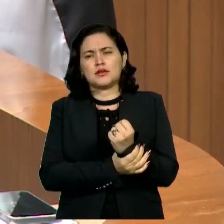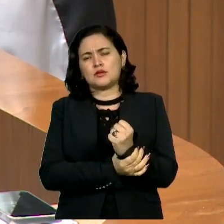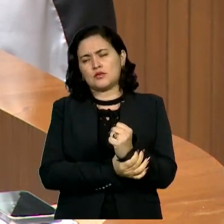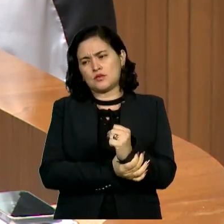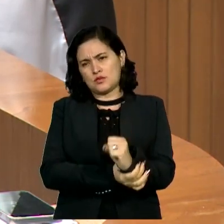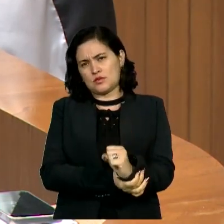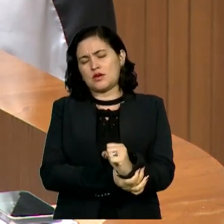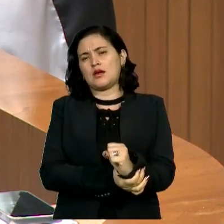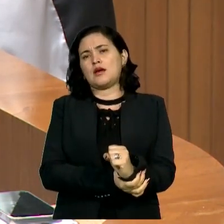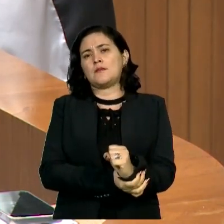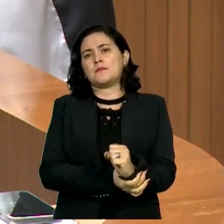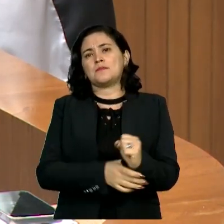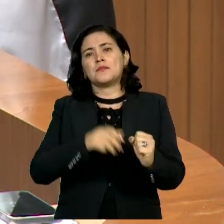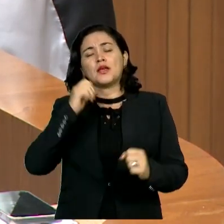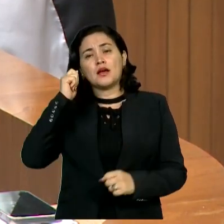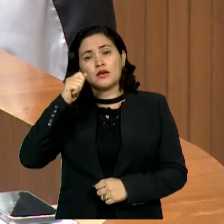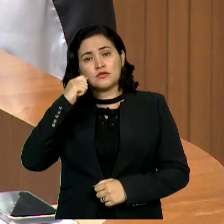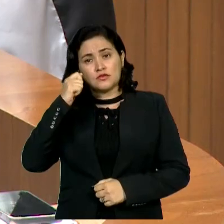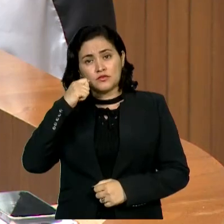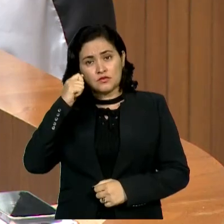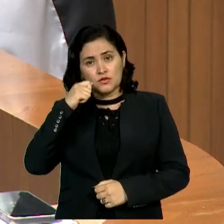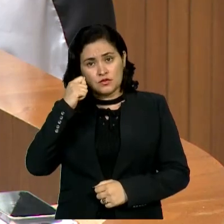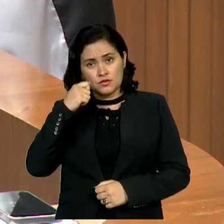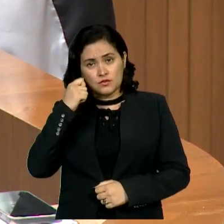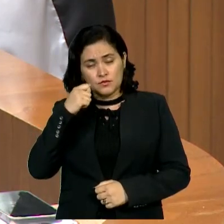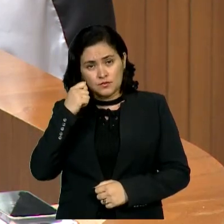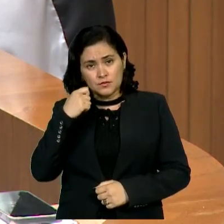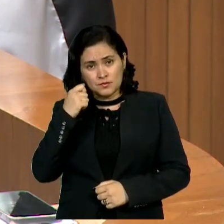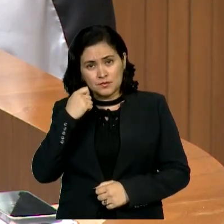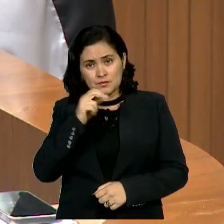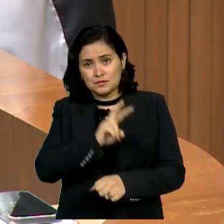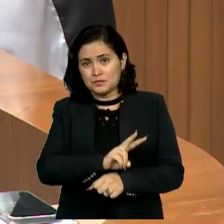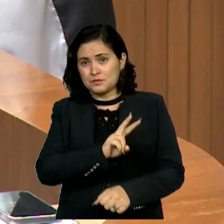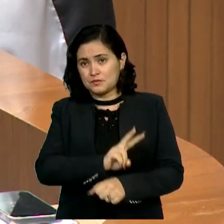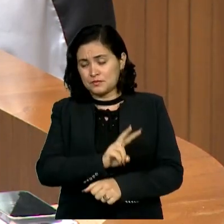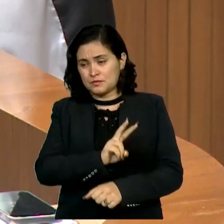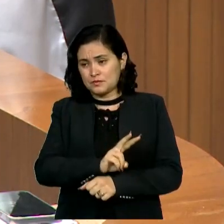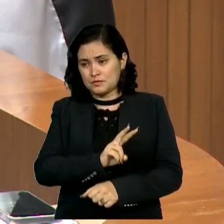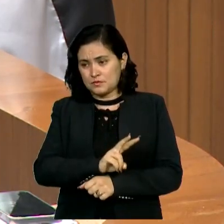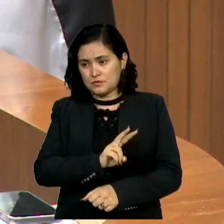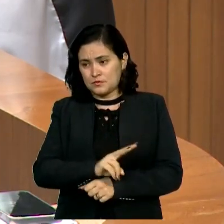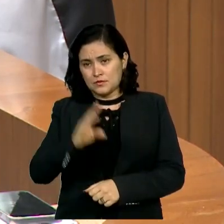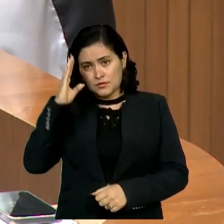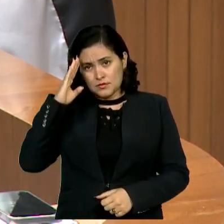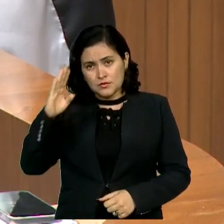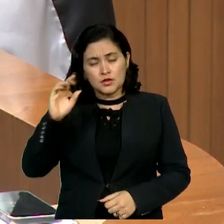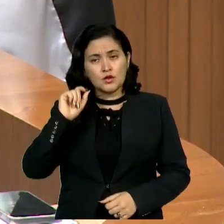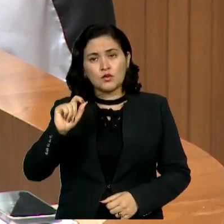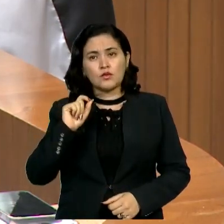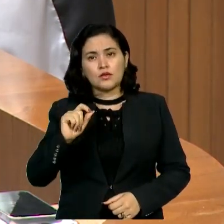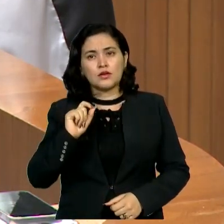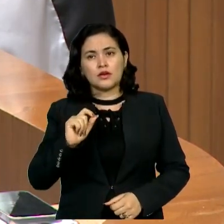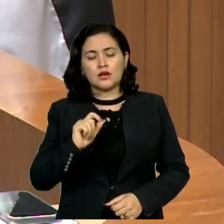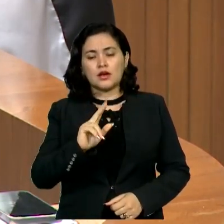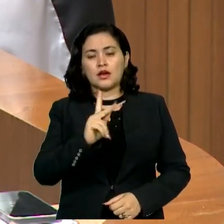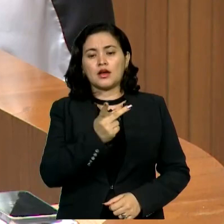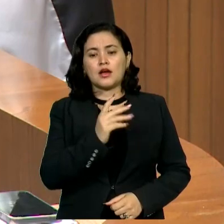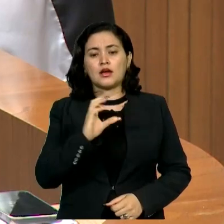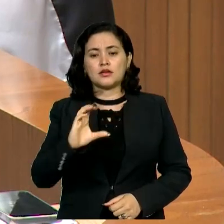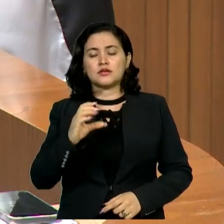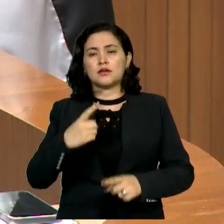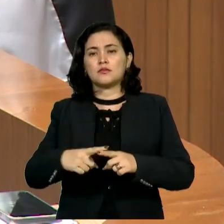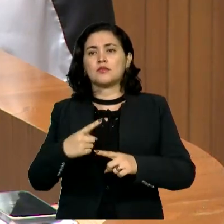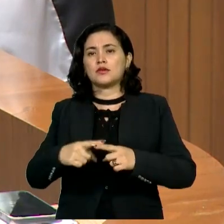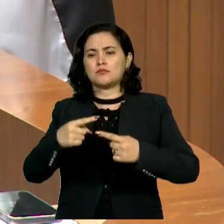dos advogados, inclusive HC, para violação, por violação de prerrogativas, inclusive